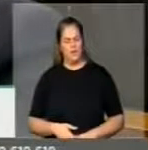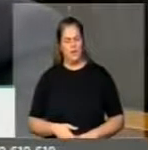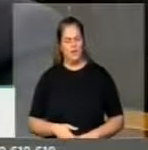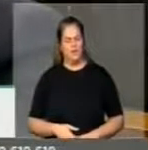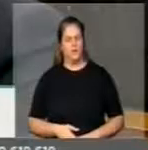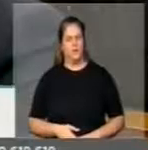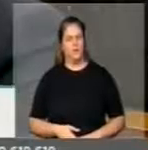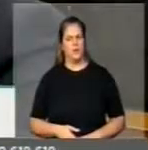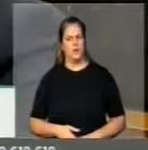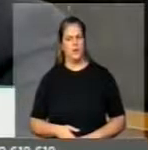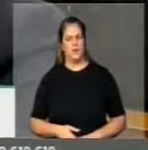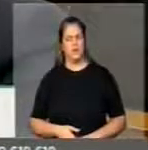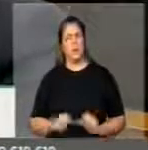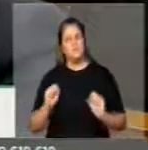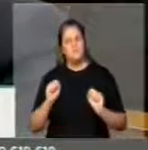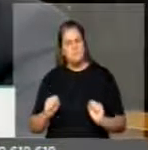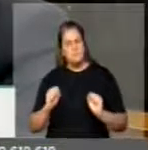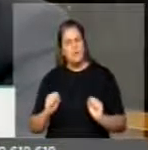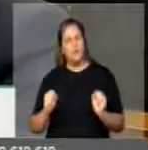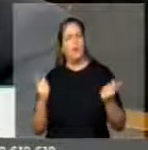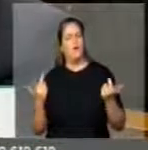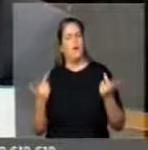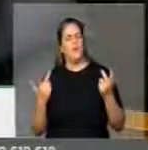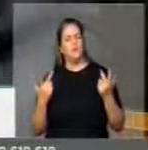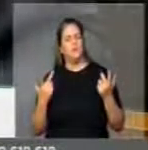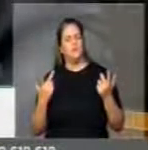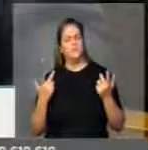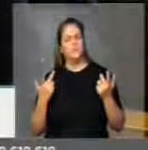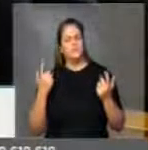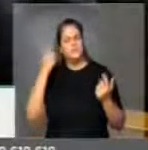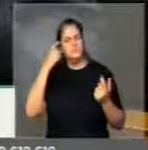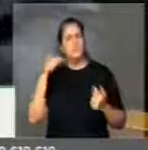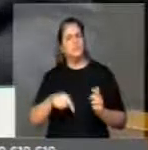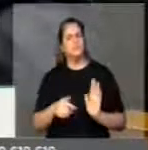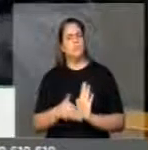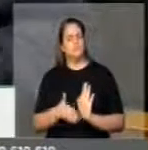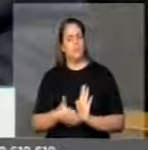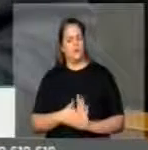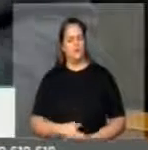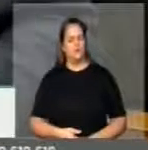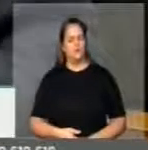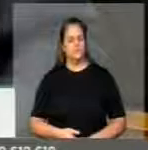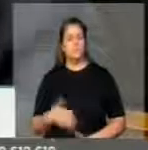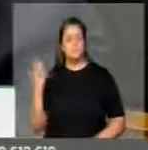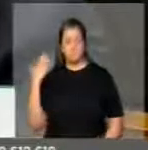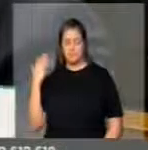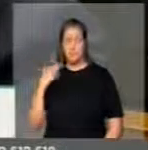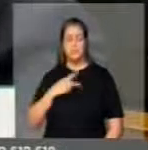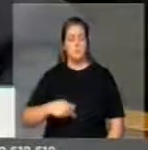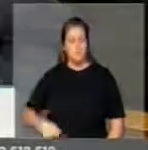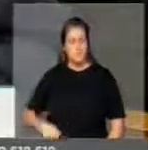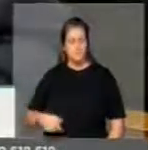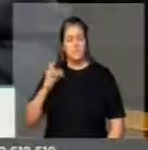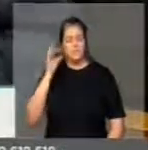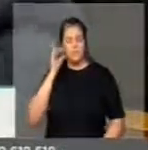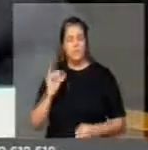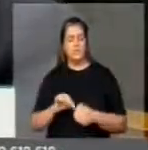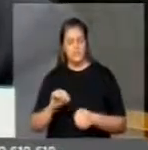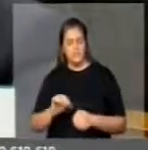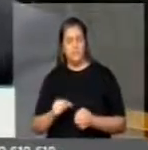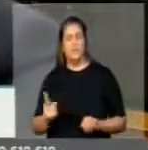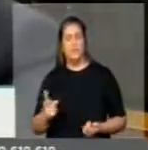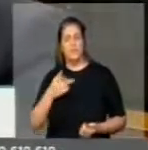esta proposição, que é importante. Aliás, a própria presidente da República fez uma proposta semelhante, dizendo que